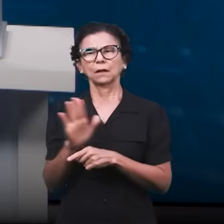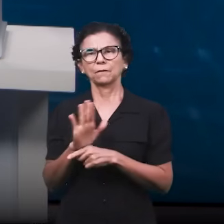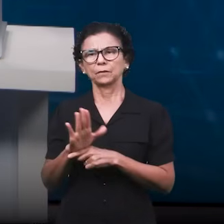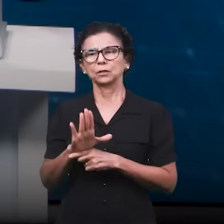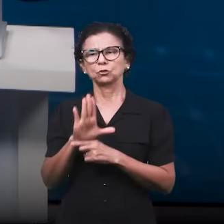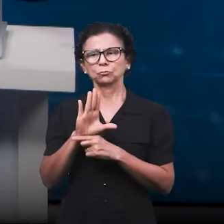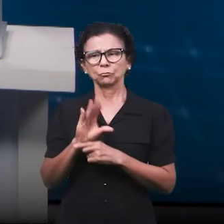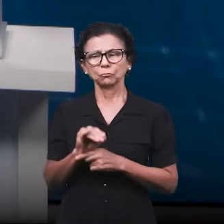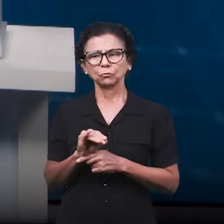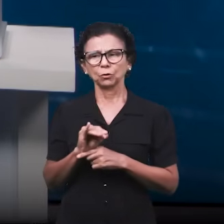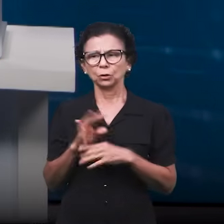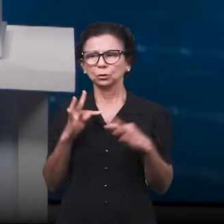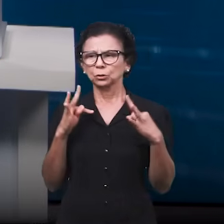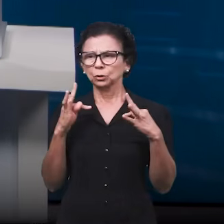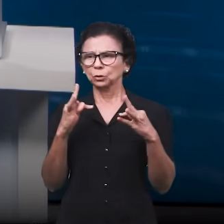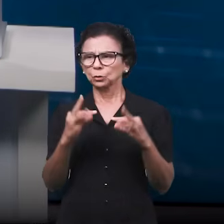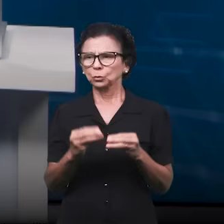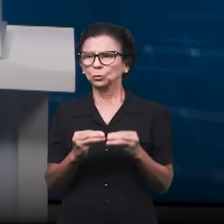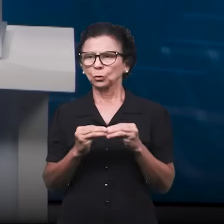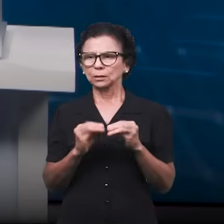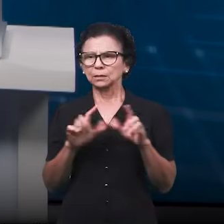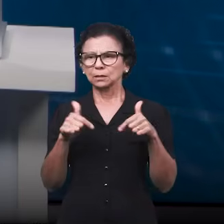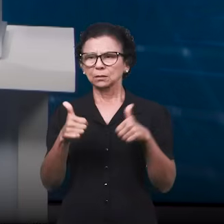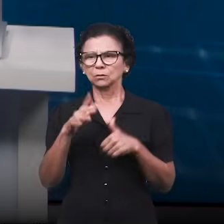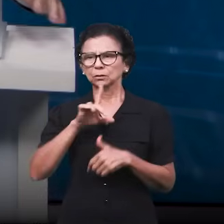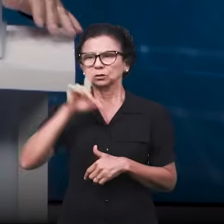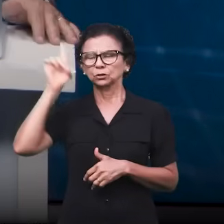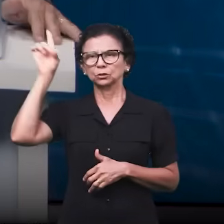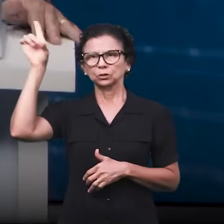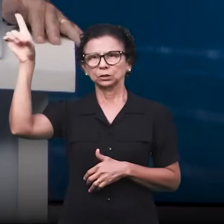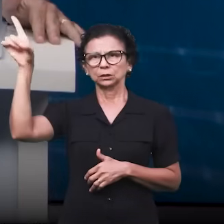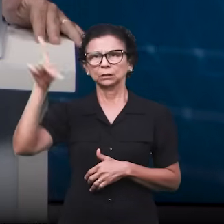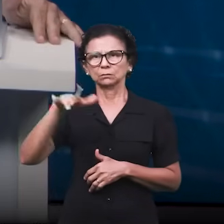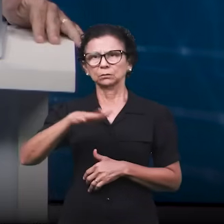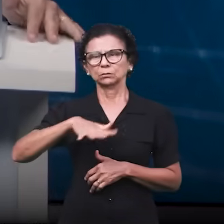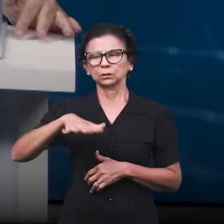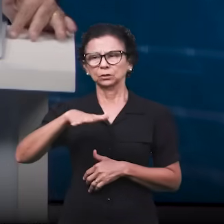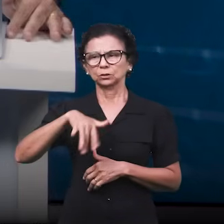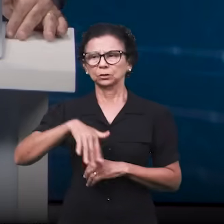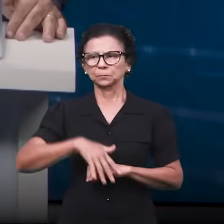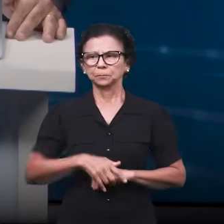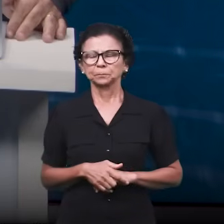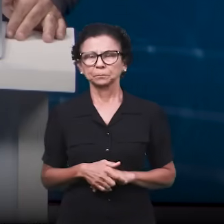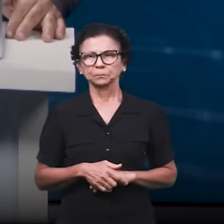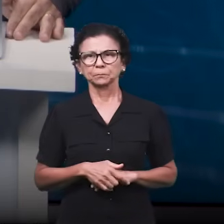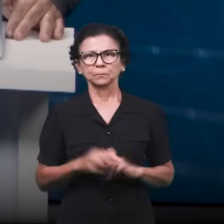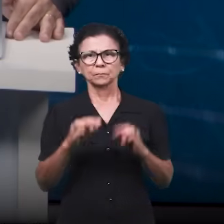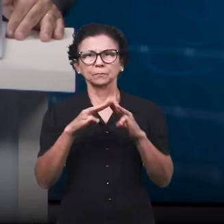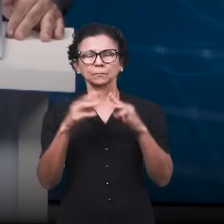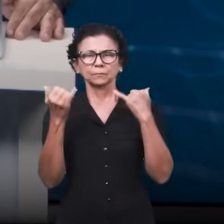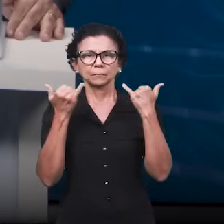que aquilo que Deus está fazendo, realizando aí na sua região, aí na sua cidade.